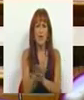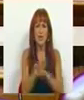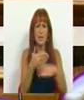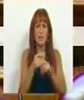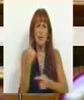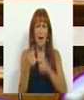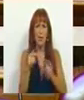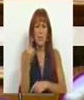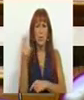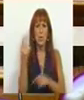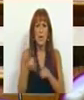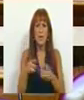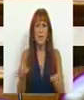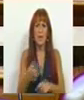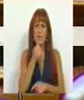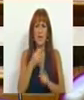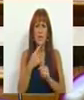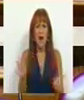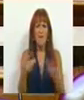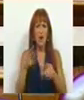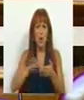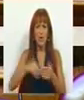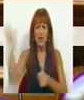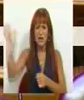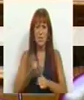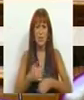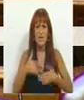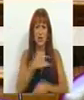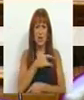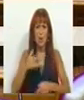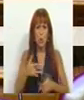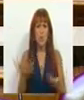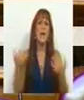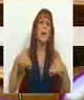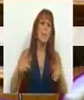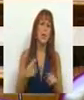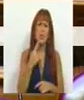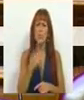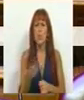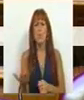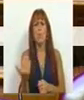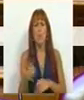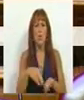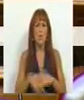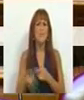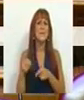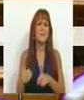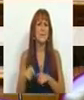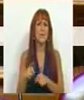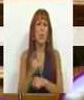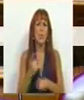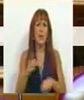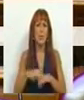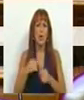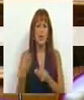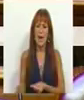valências em algumas unidades, quer com medidas de incentivo à contratação de profissionais de saúde. Mas há muito ainda para fazer, daí a razão